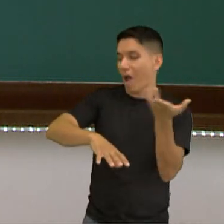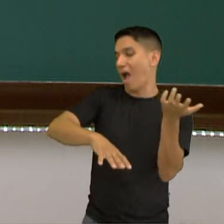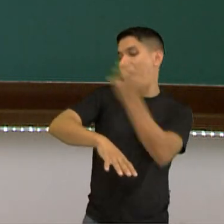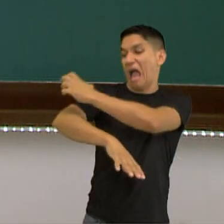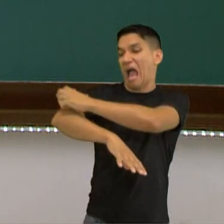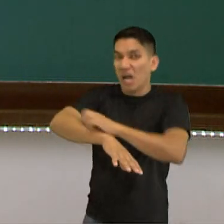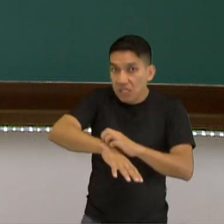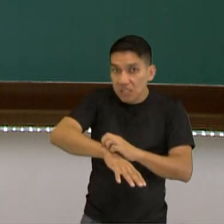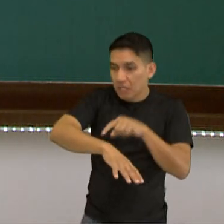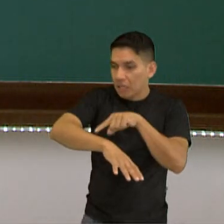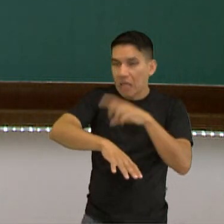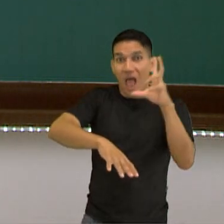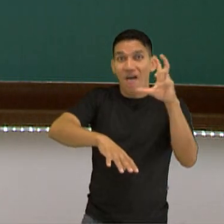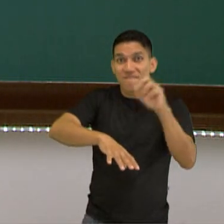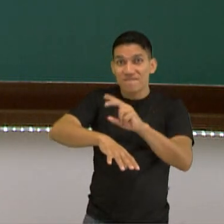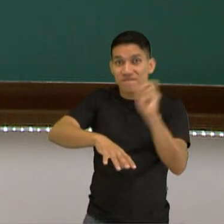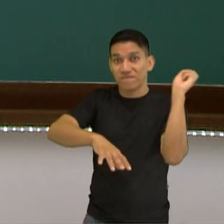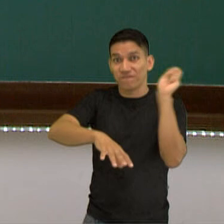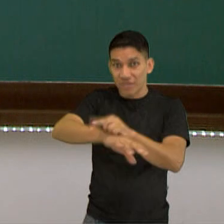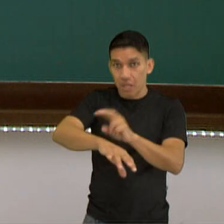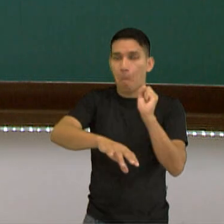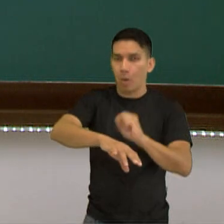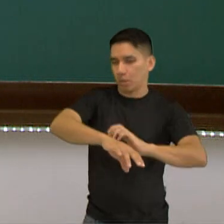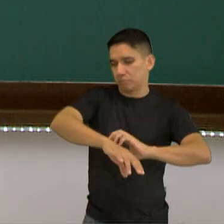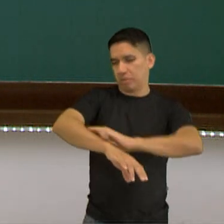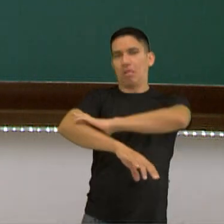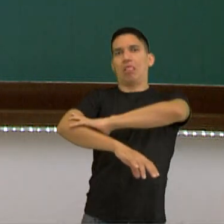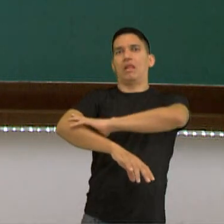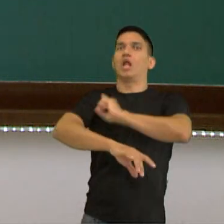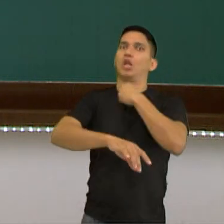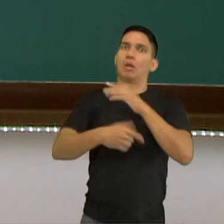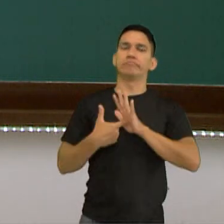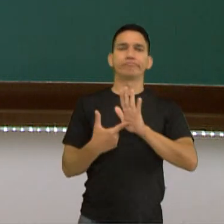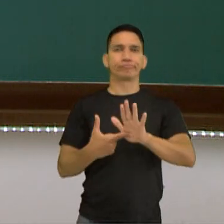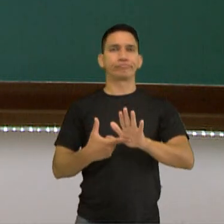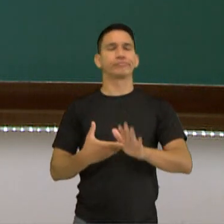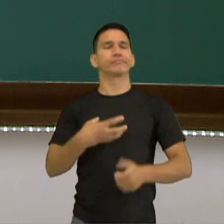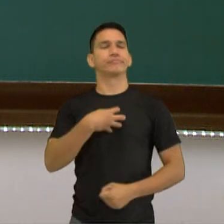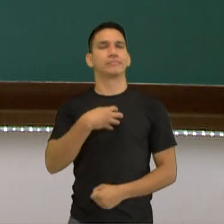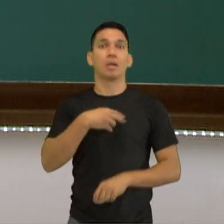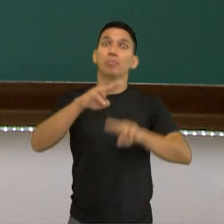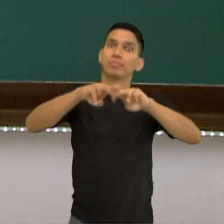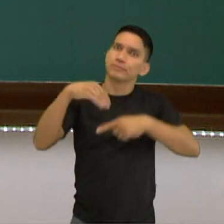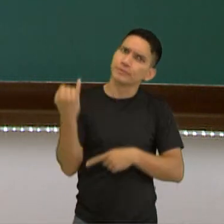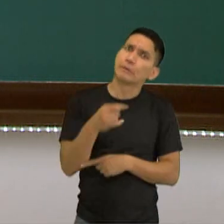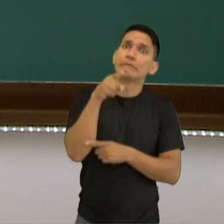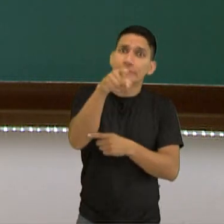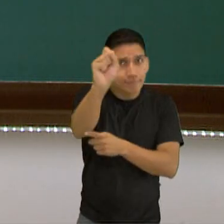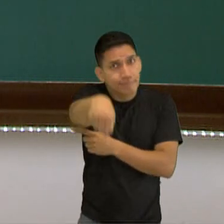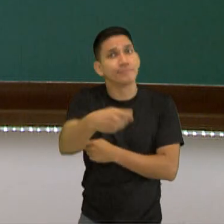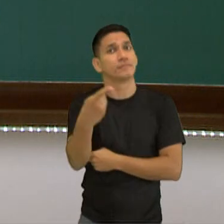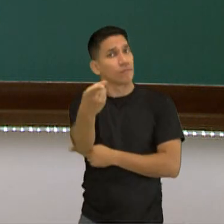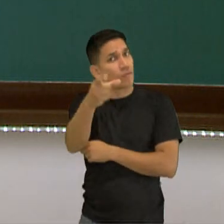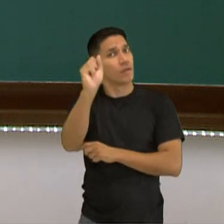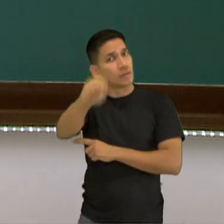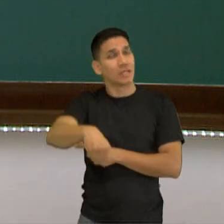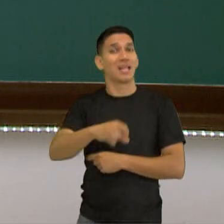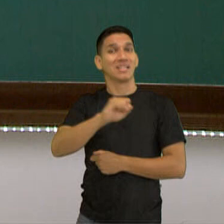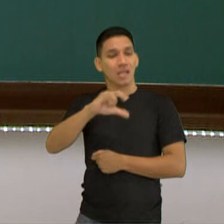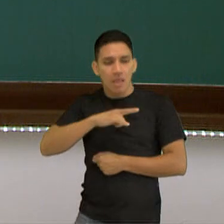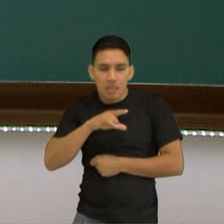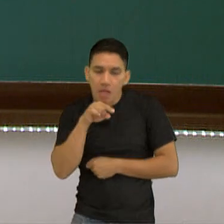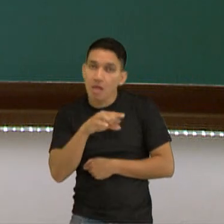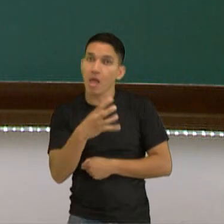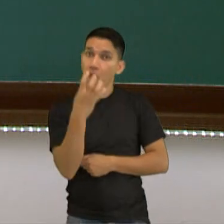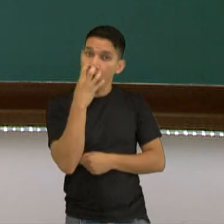nosso corpo e nós apresentarmos os sintomas. Por isso que é muito importante. Você mesmo que tem um bichinho de